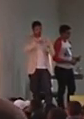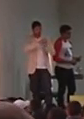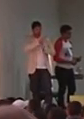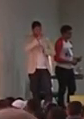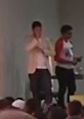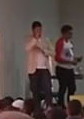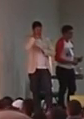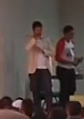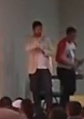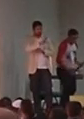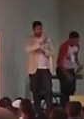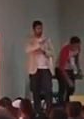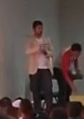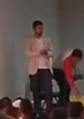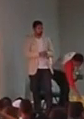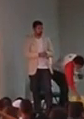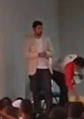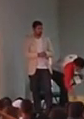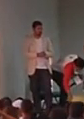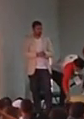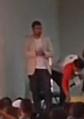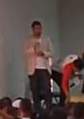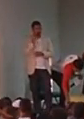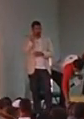pergunta. Não.